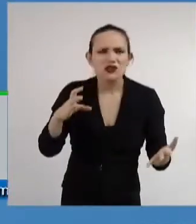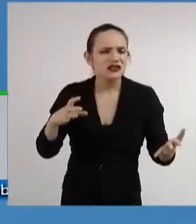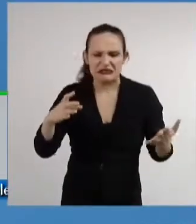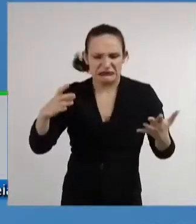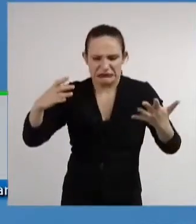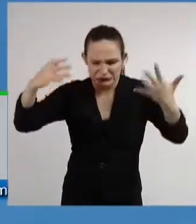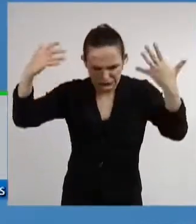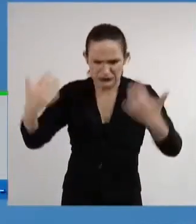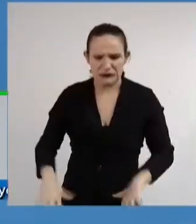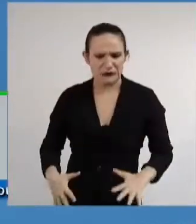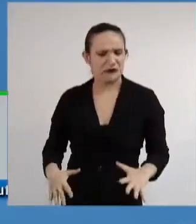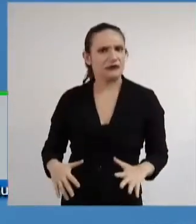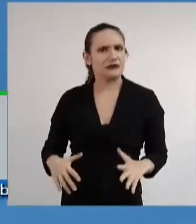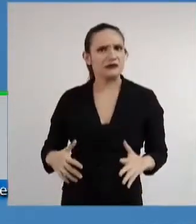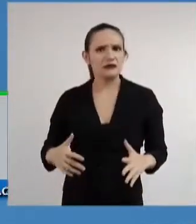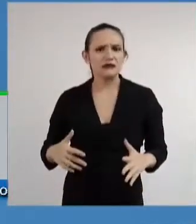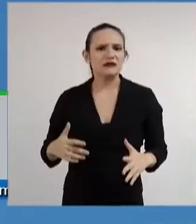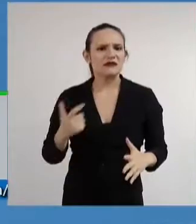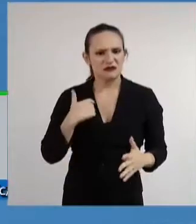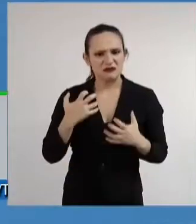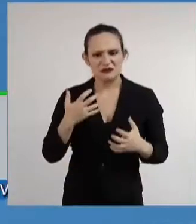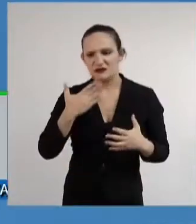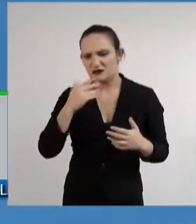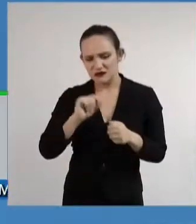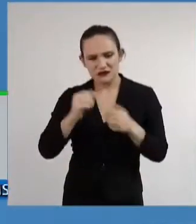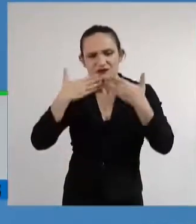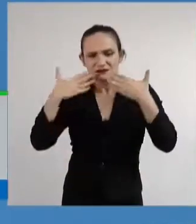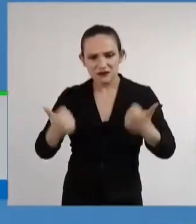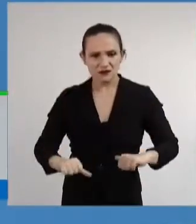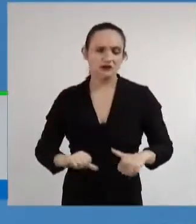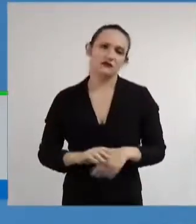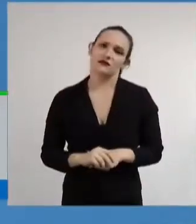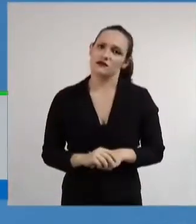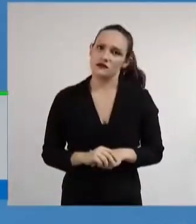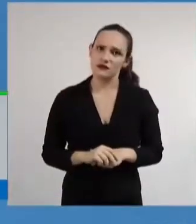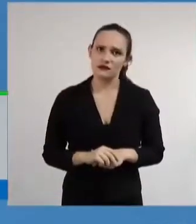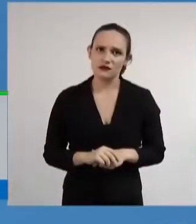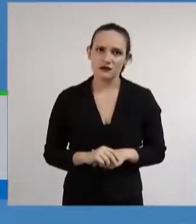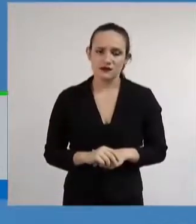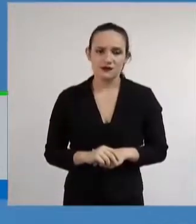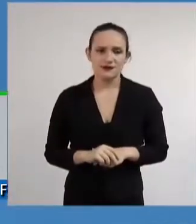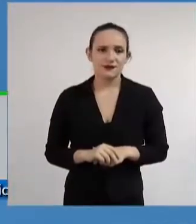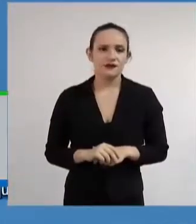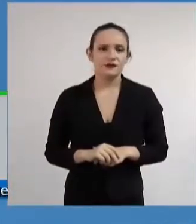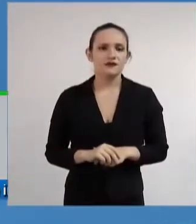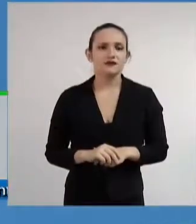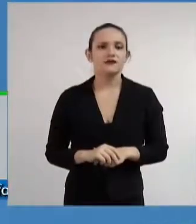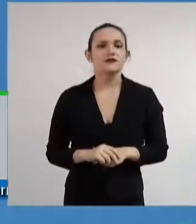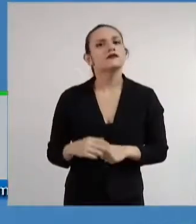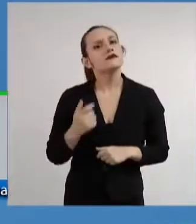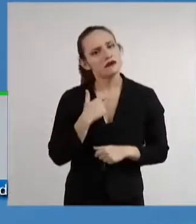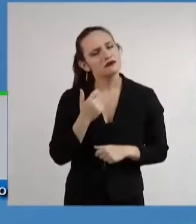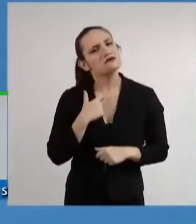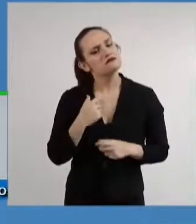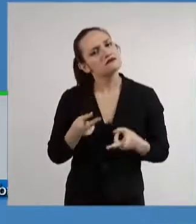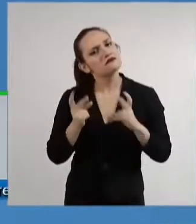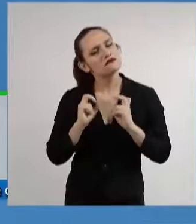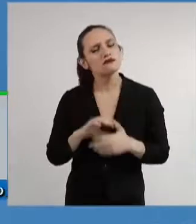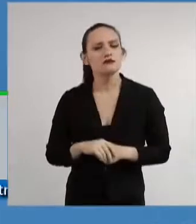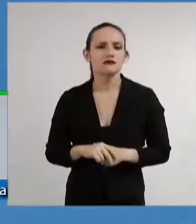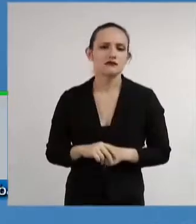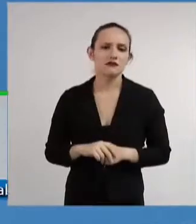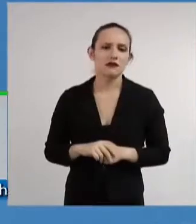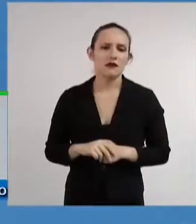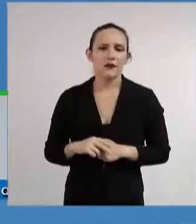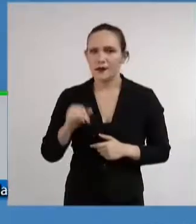fazer a coisa horrorosa, horrível e feia e bárbara que finda acontecendo entre os seres humanos. Eu vejo dessa forma. Eu